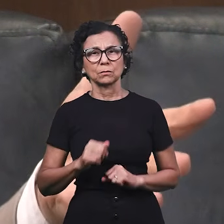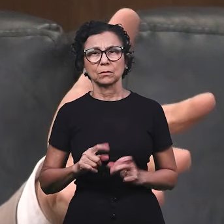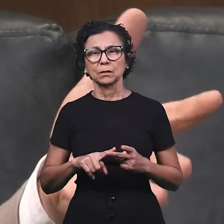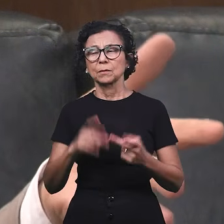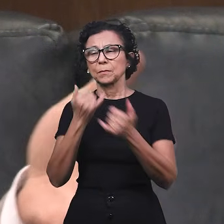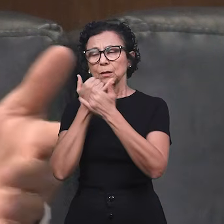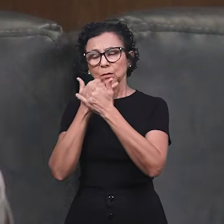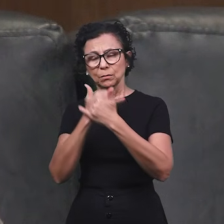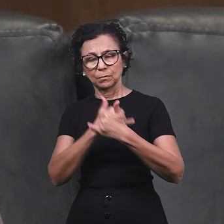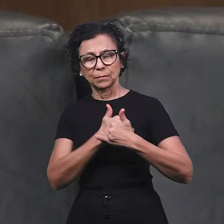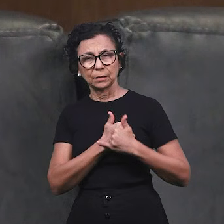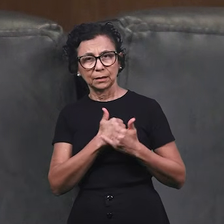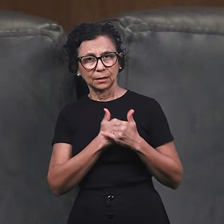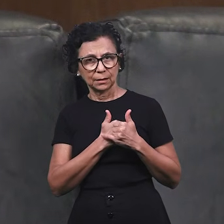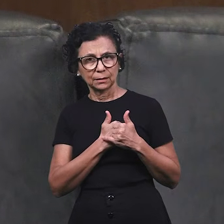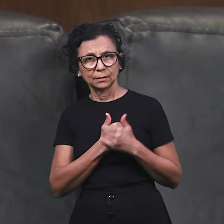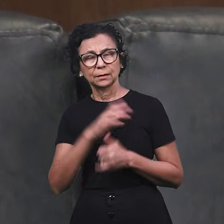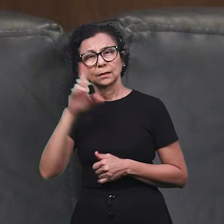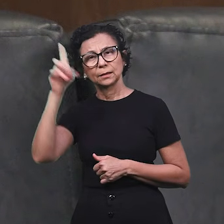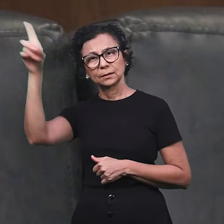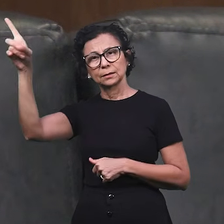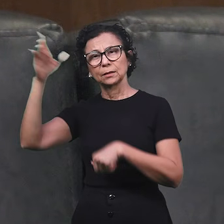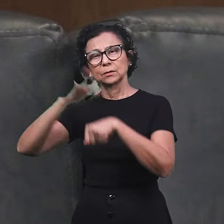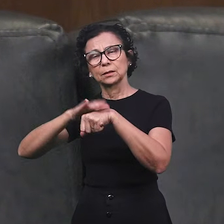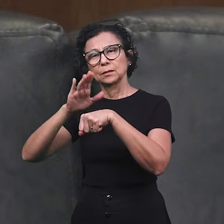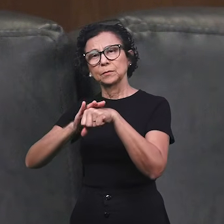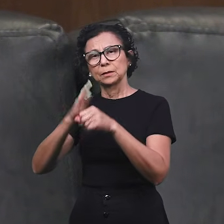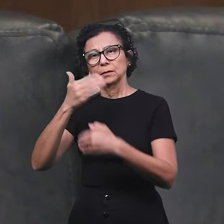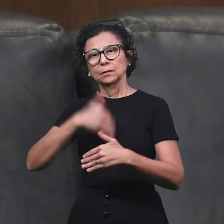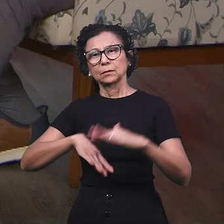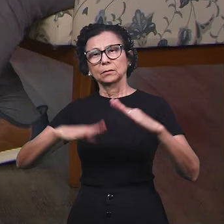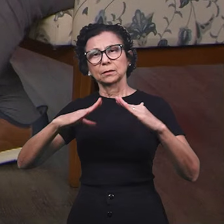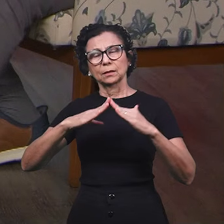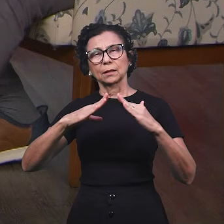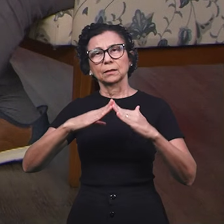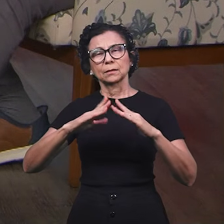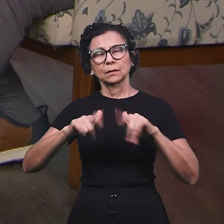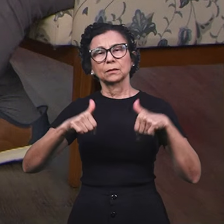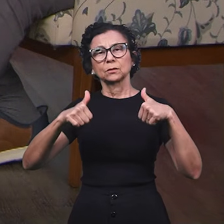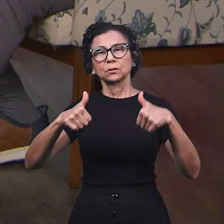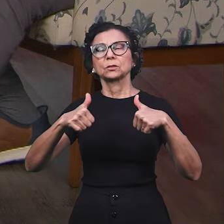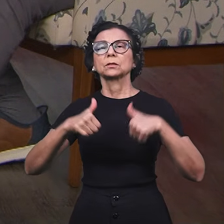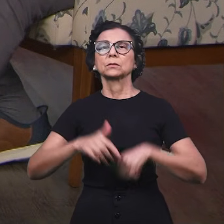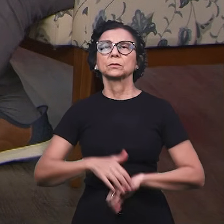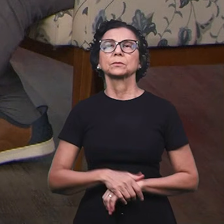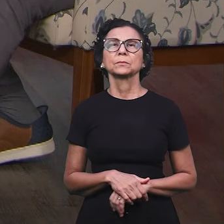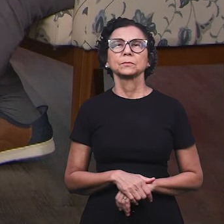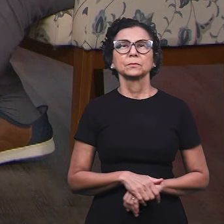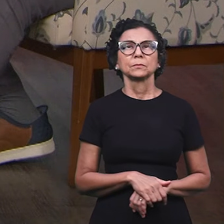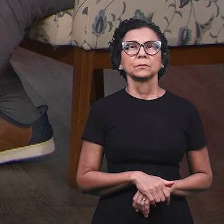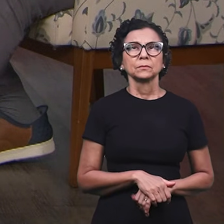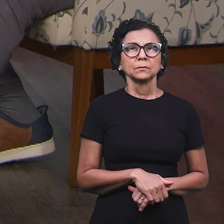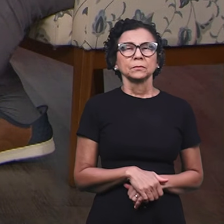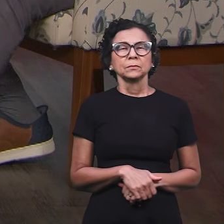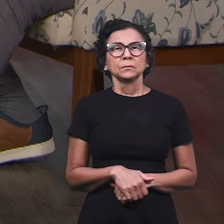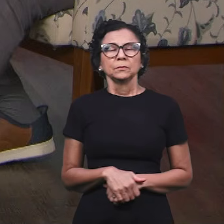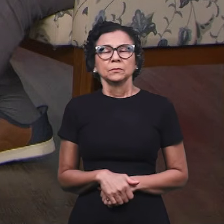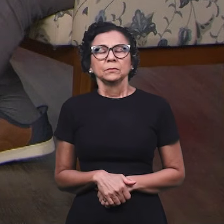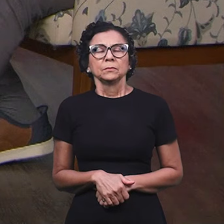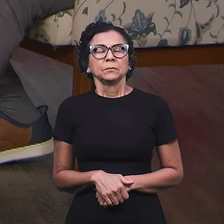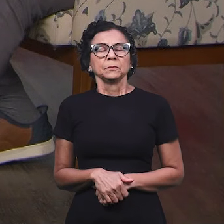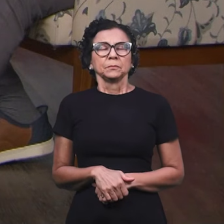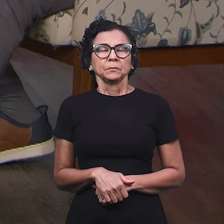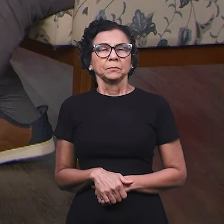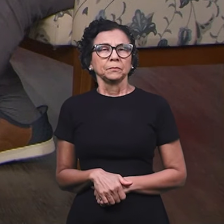perdoando pecados, essas mãos vão estar dentro da nossa casa, Glória a cuidando da nossa Glória a família. Jesus. Que maravilha. Muito bom. A Maravilha. mesma que opera lá